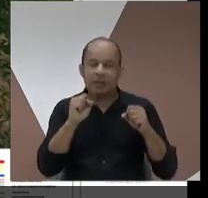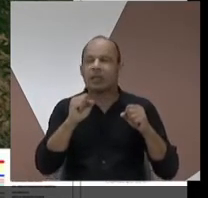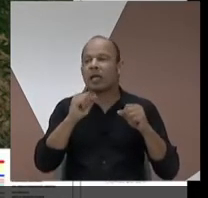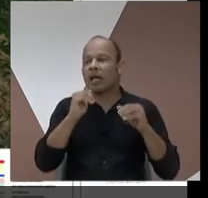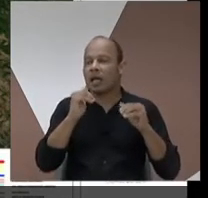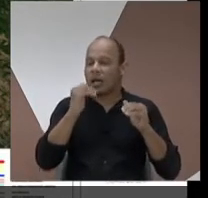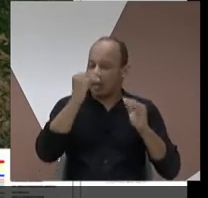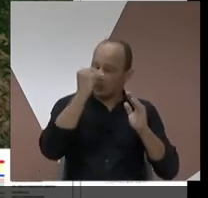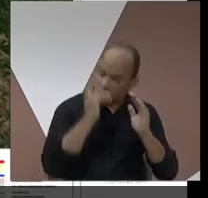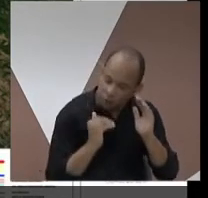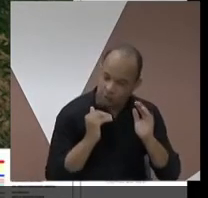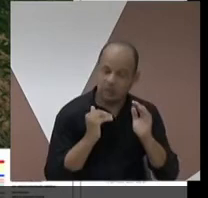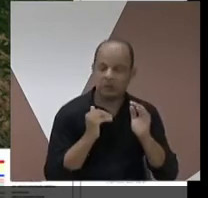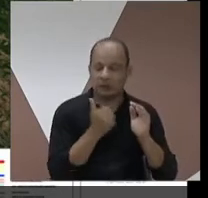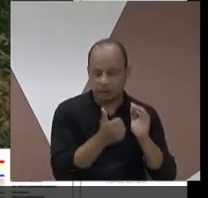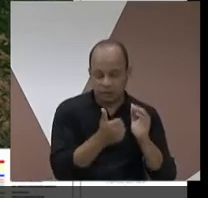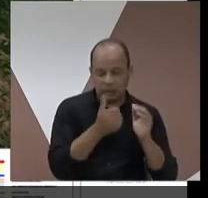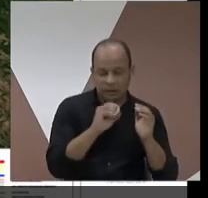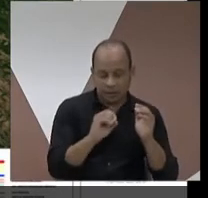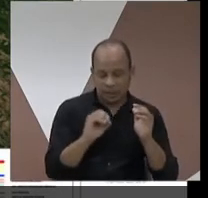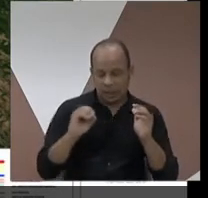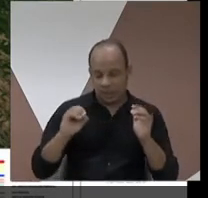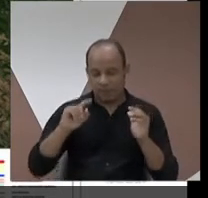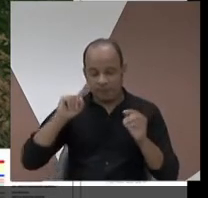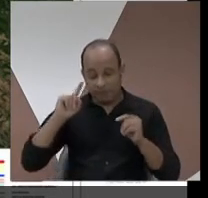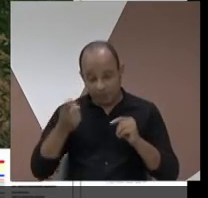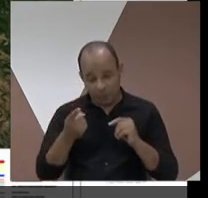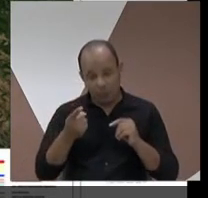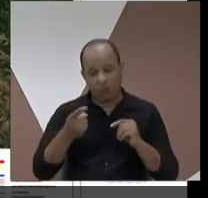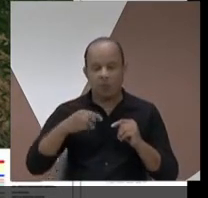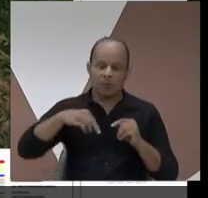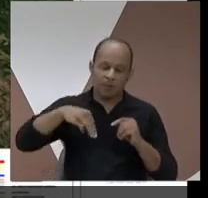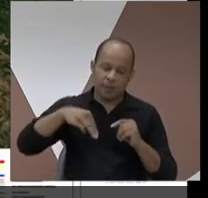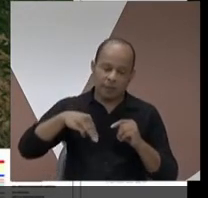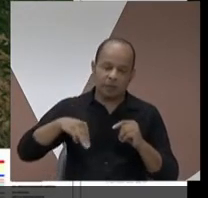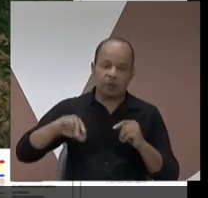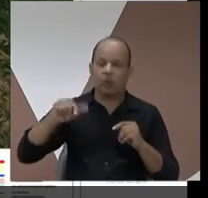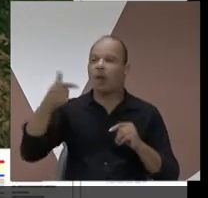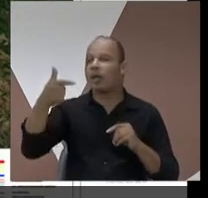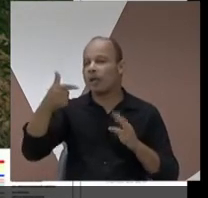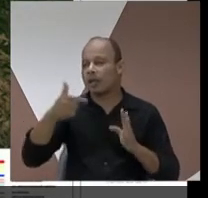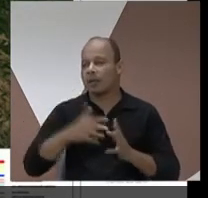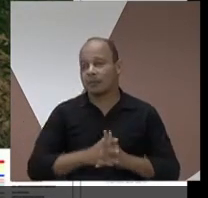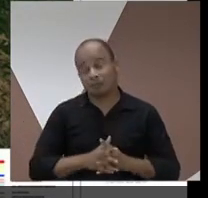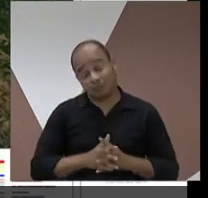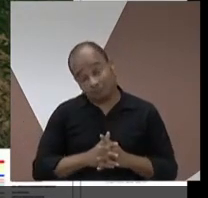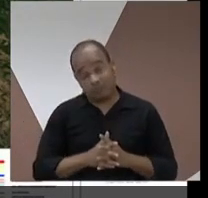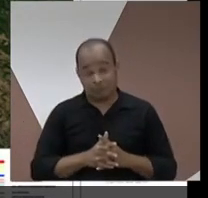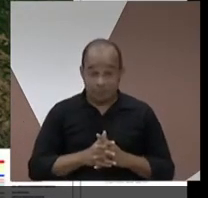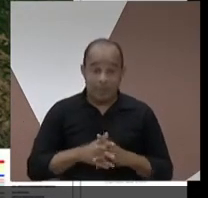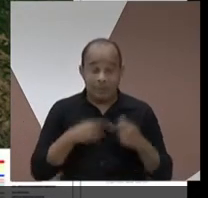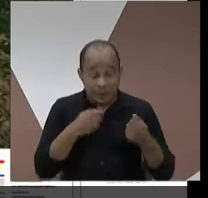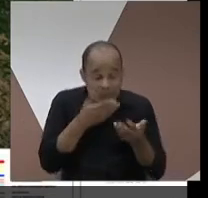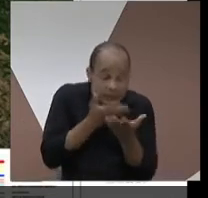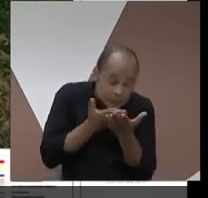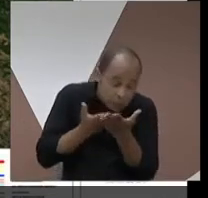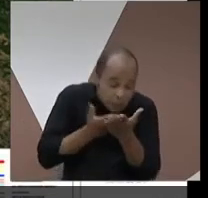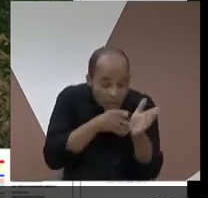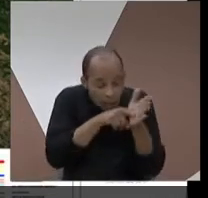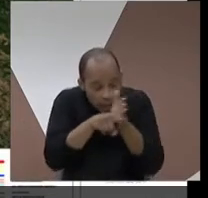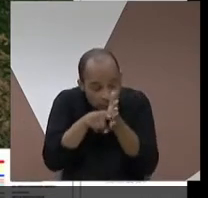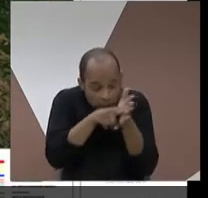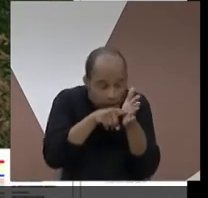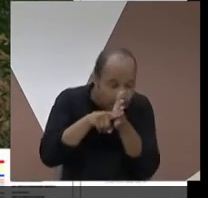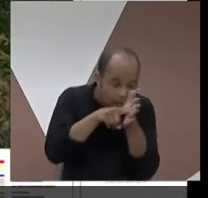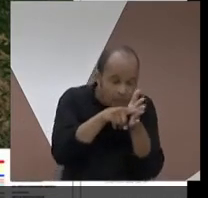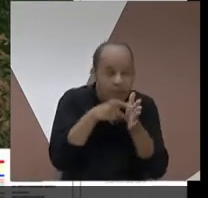Rola Moça, e tem alguns milhões de metros quadrados. Agora, tem que estudar com critério. Claro que nós temos que